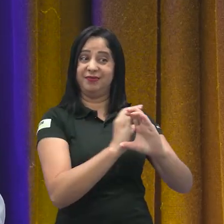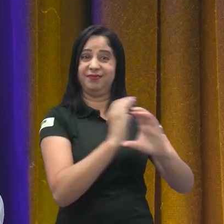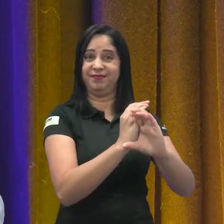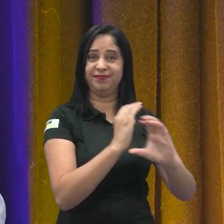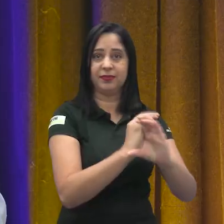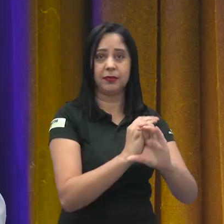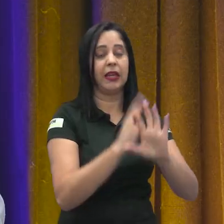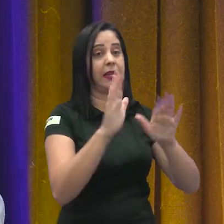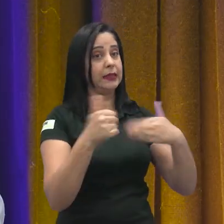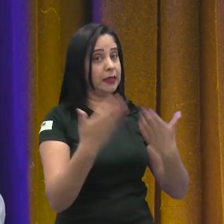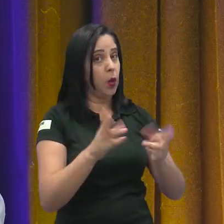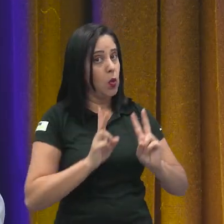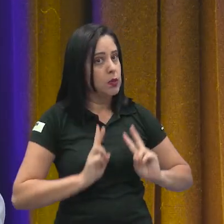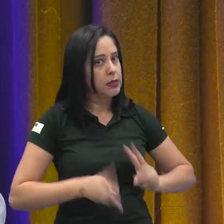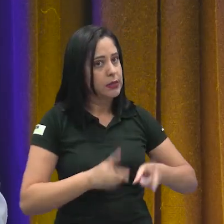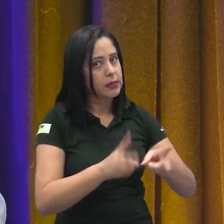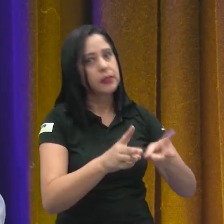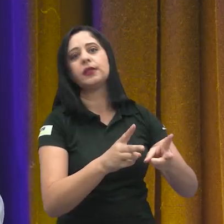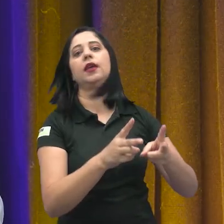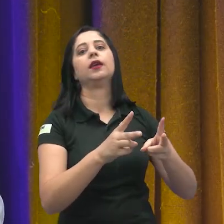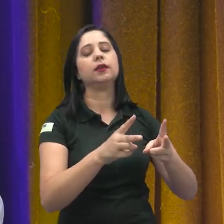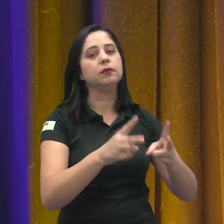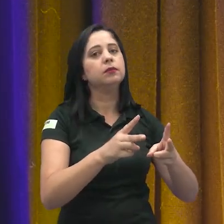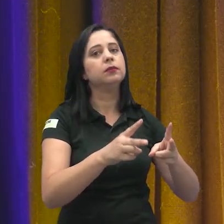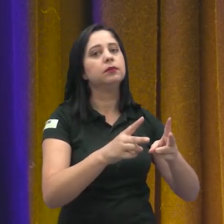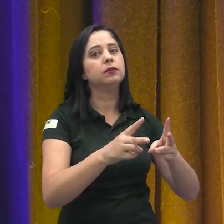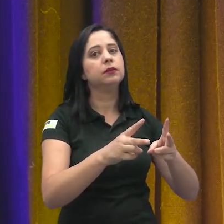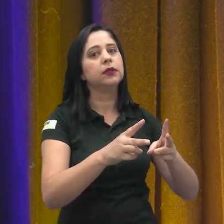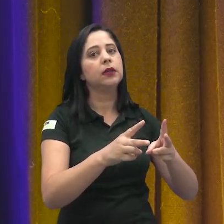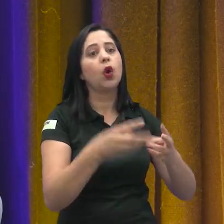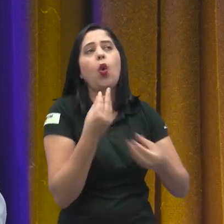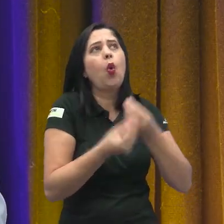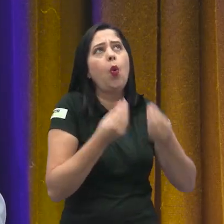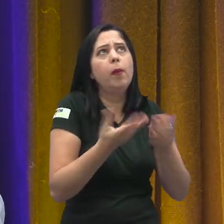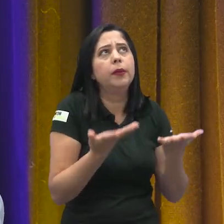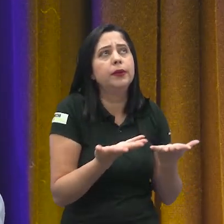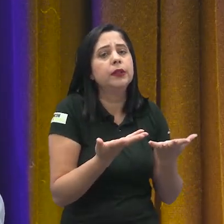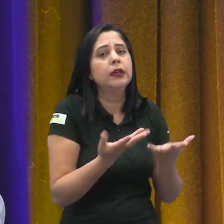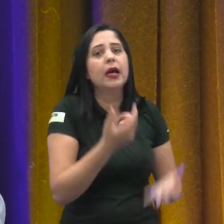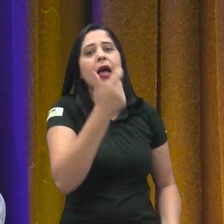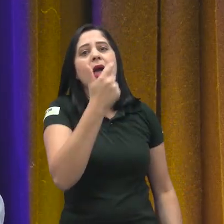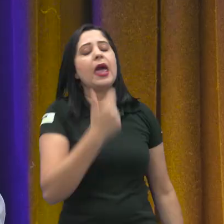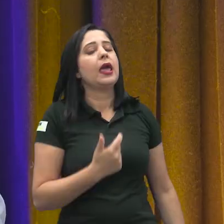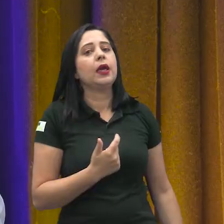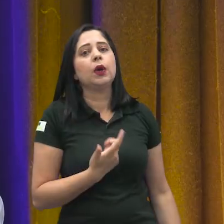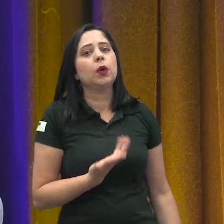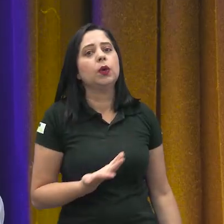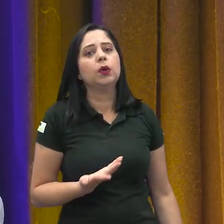o alinhamento que nós fazemos é sempre muito pautado nisso daí. E como que eu faço para trazer...